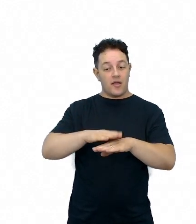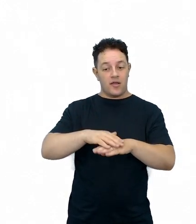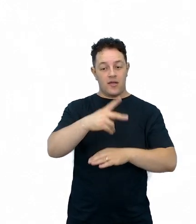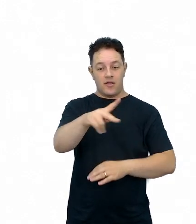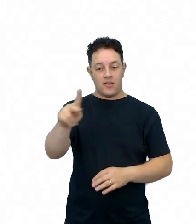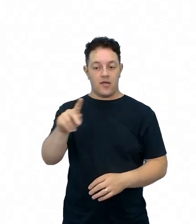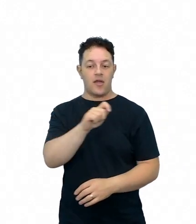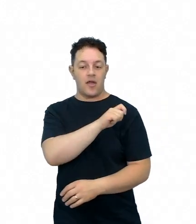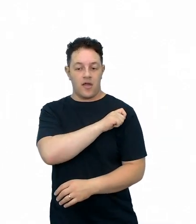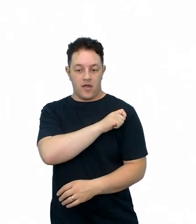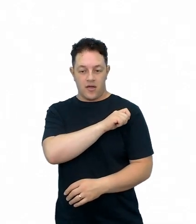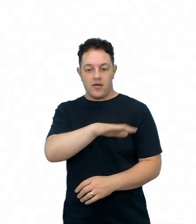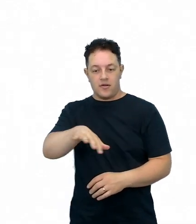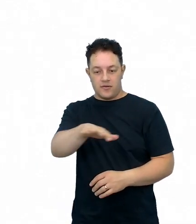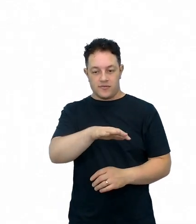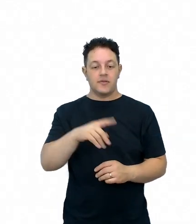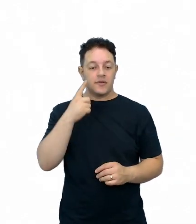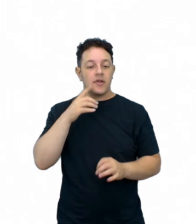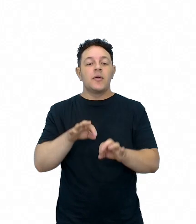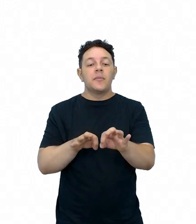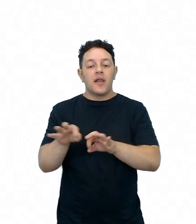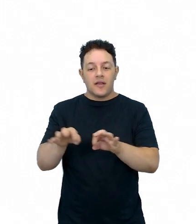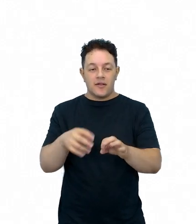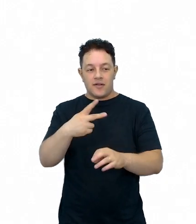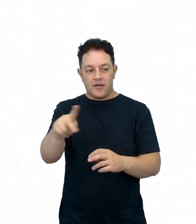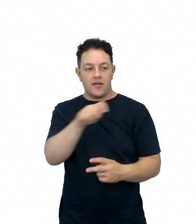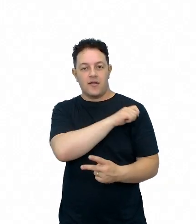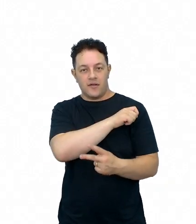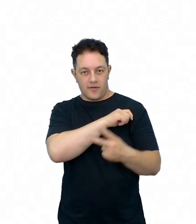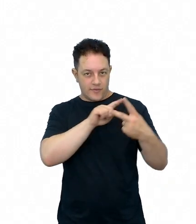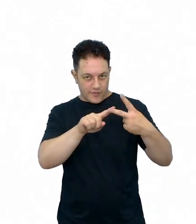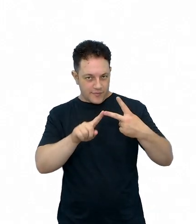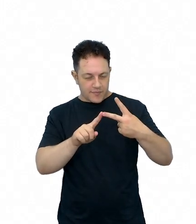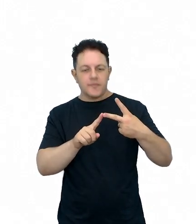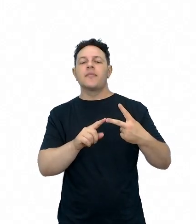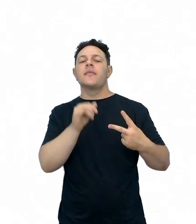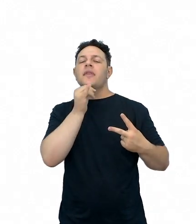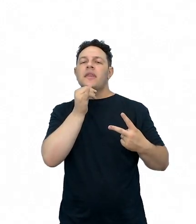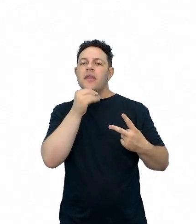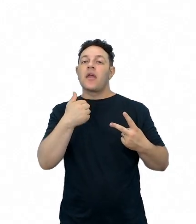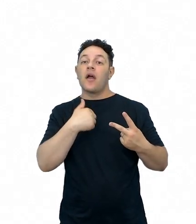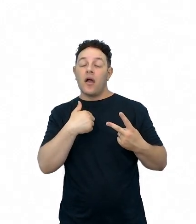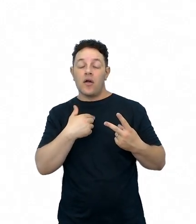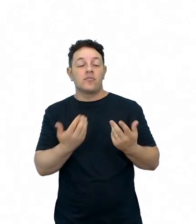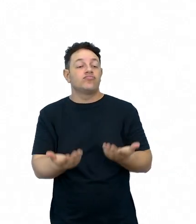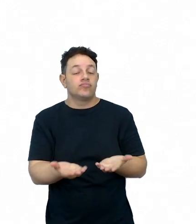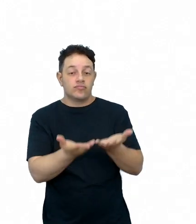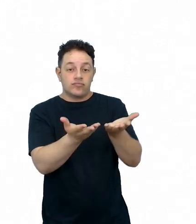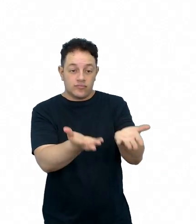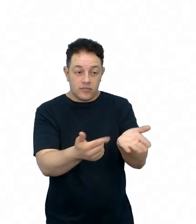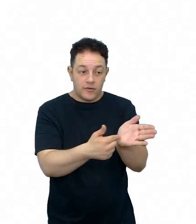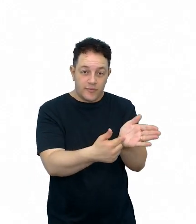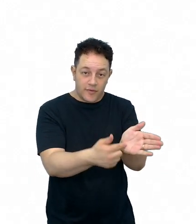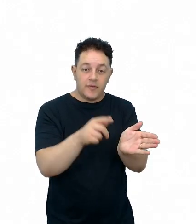esse pré-planejamento para o planejamento dos estudantes. Então, quando eu levo para os estudantes